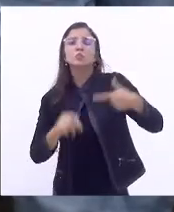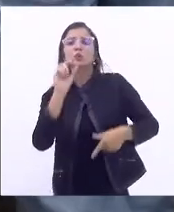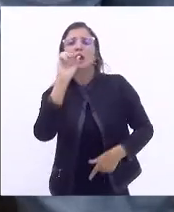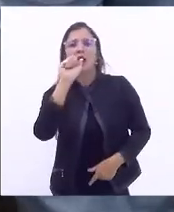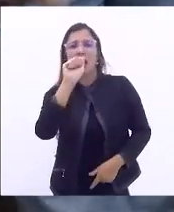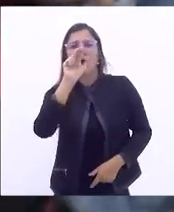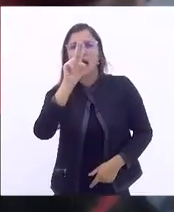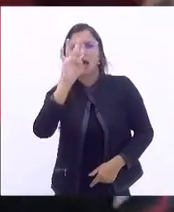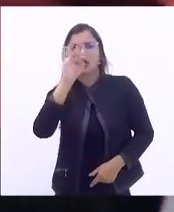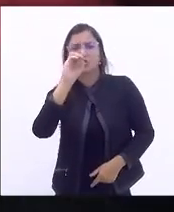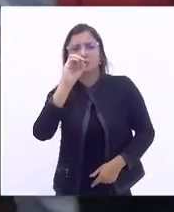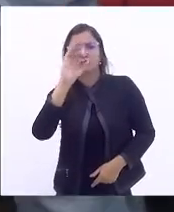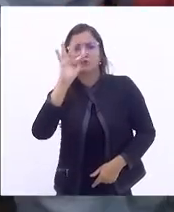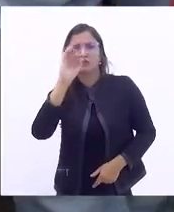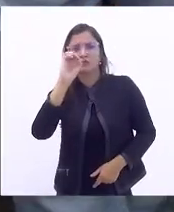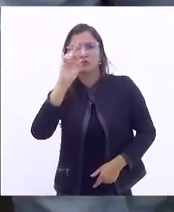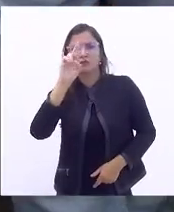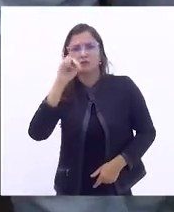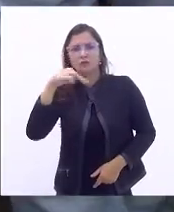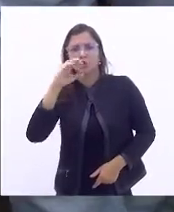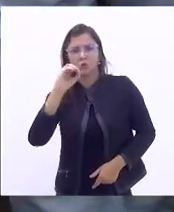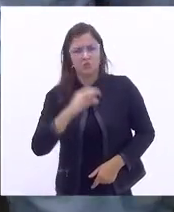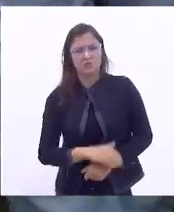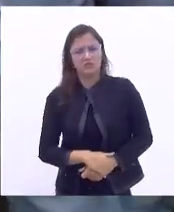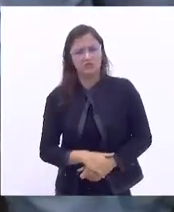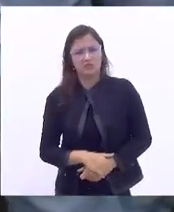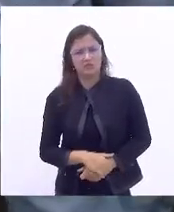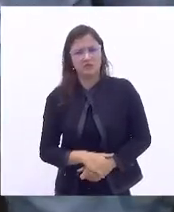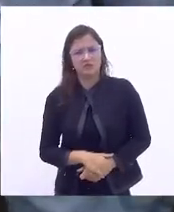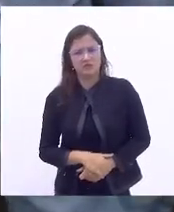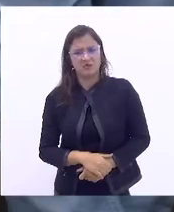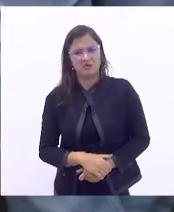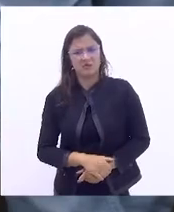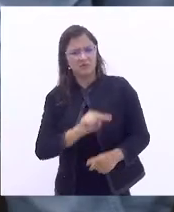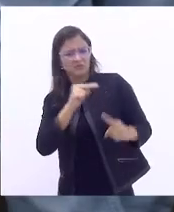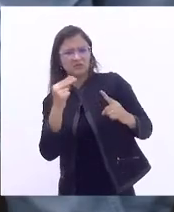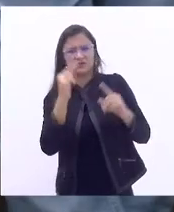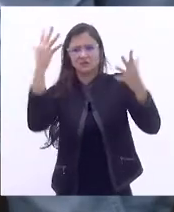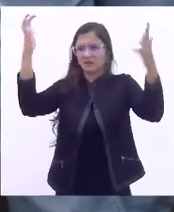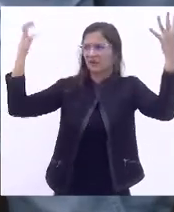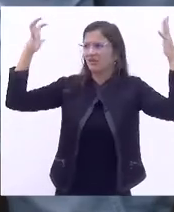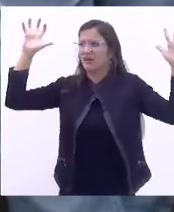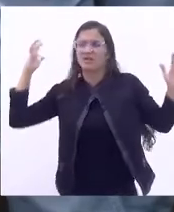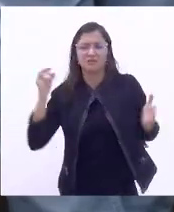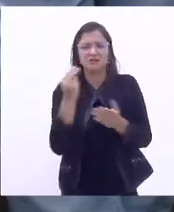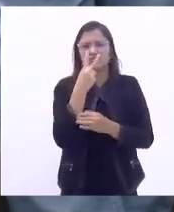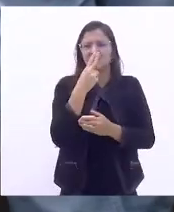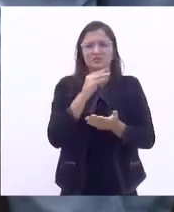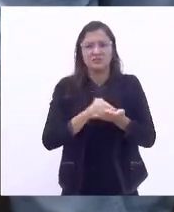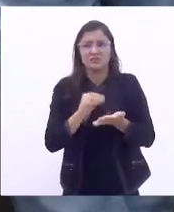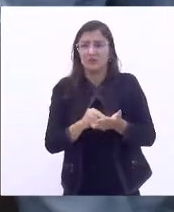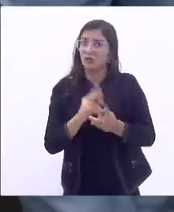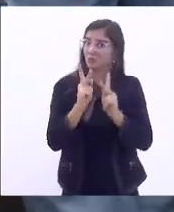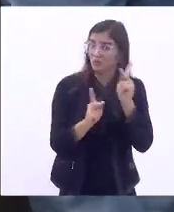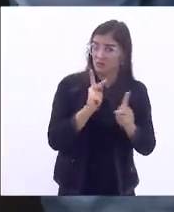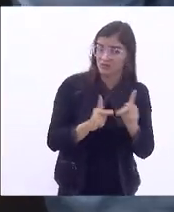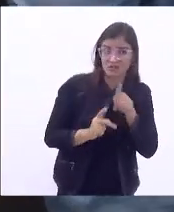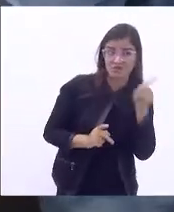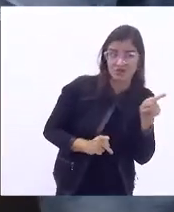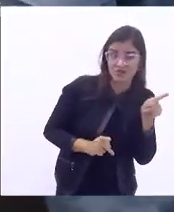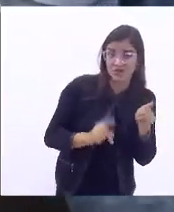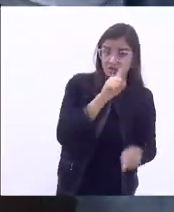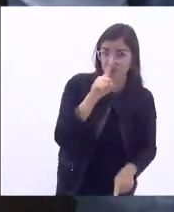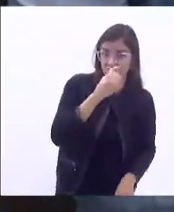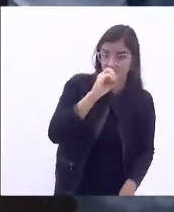composição legal do ponto de vista ambiental. Isto é um absurdo, é uma denúncia que eu faço. A população da Zona Oeste não aceita